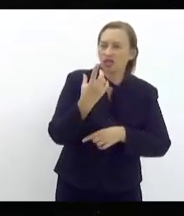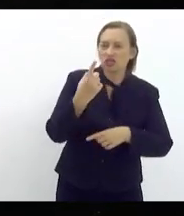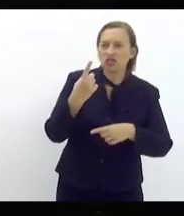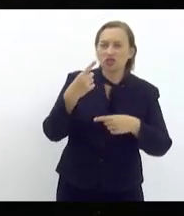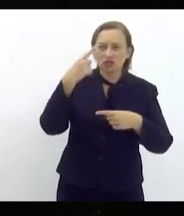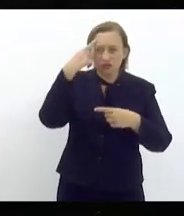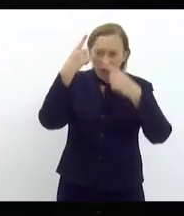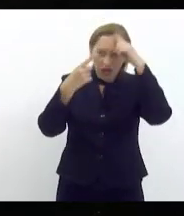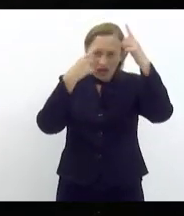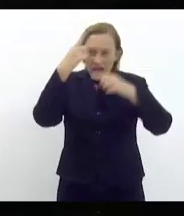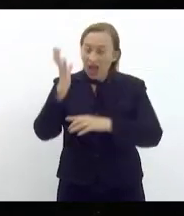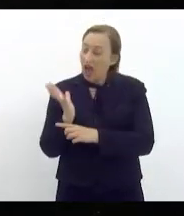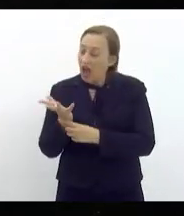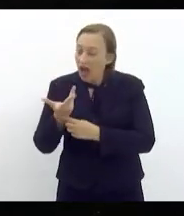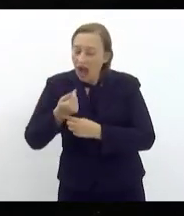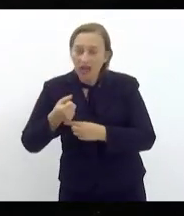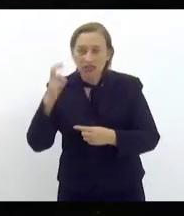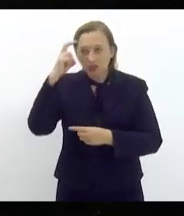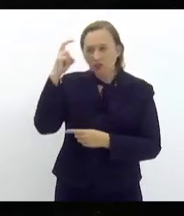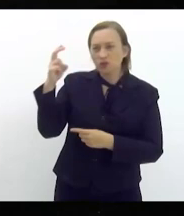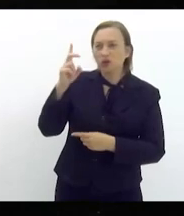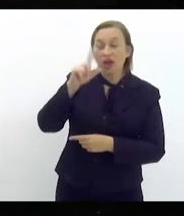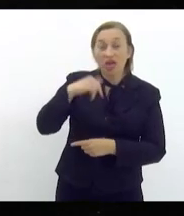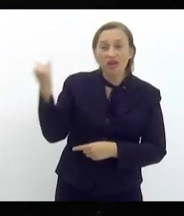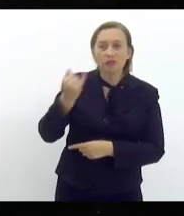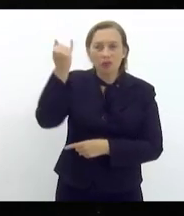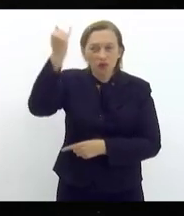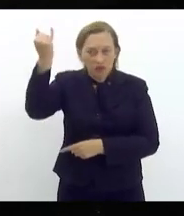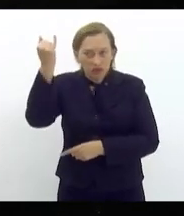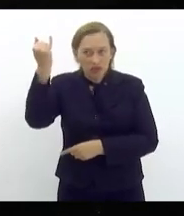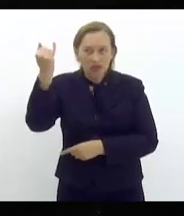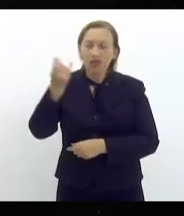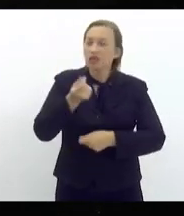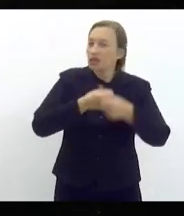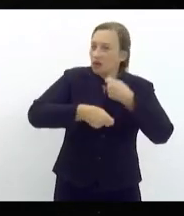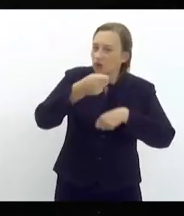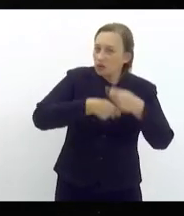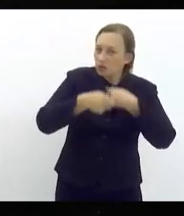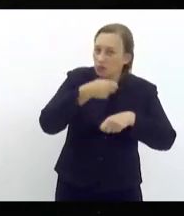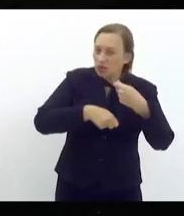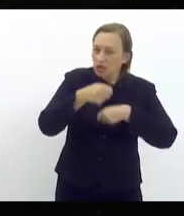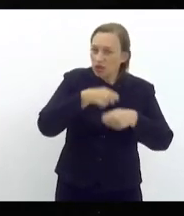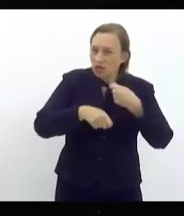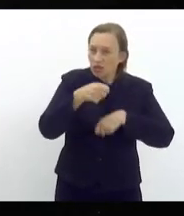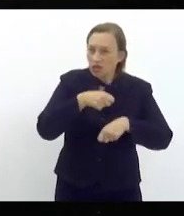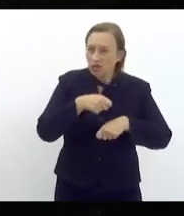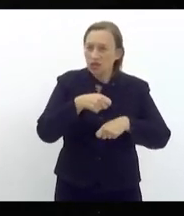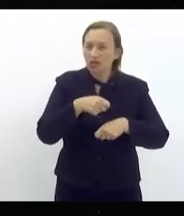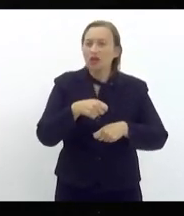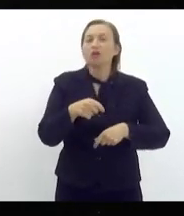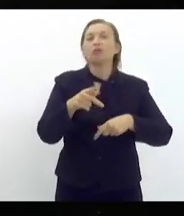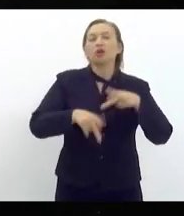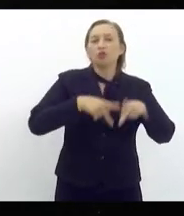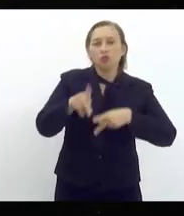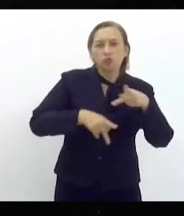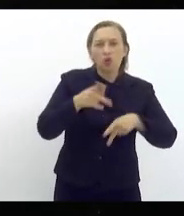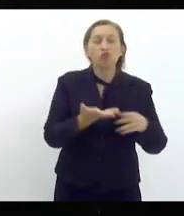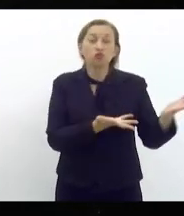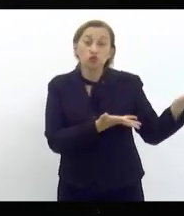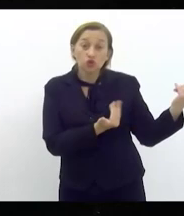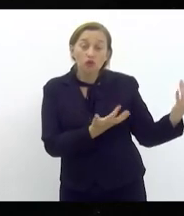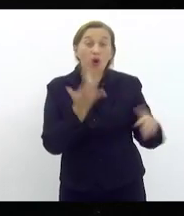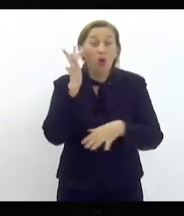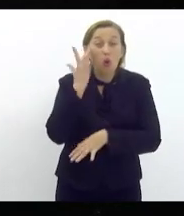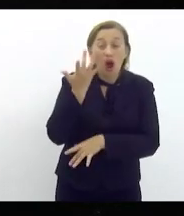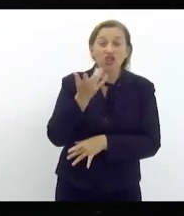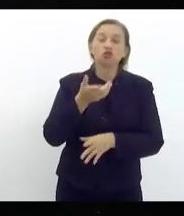cultura é um viés importante da economia, sobretudo para a população jovem. Então, acho